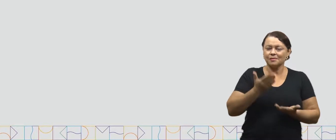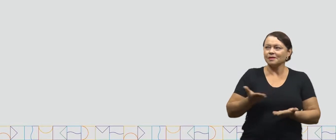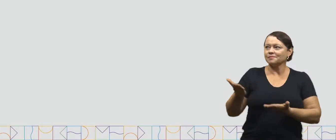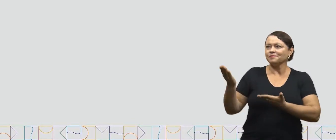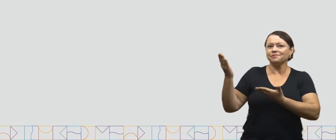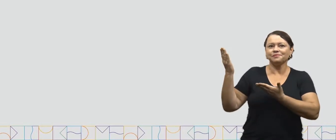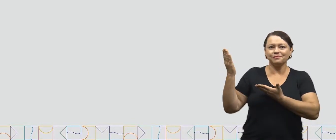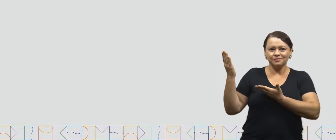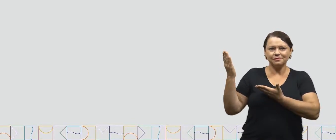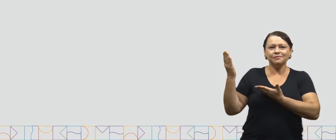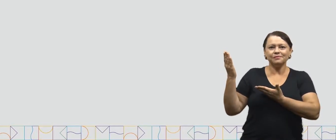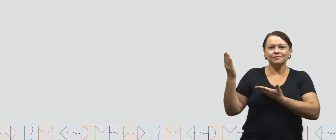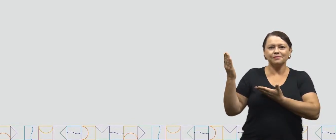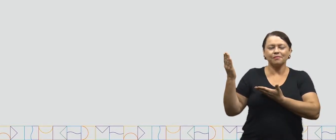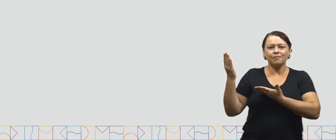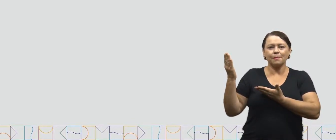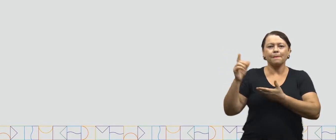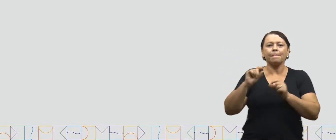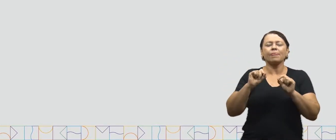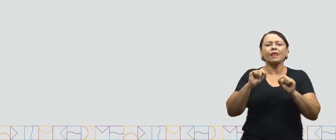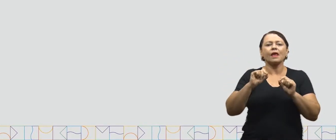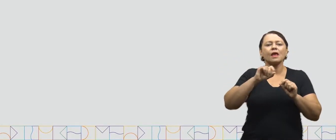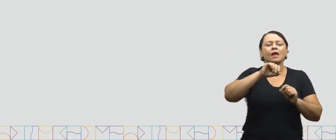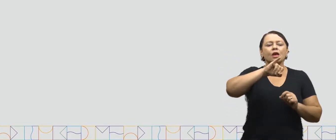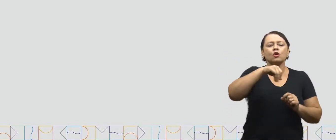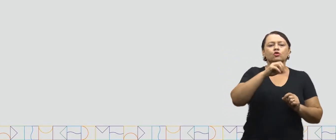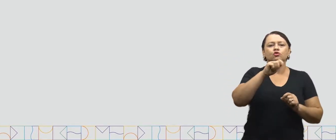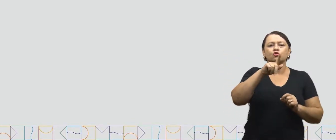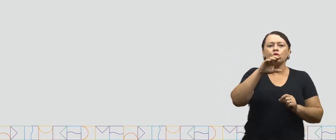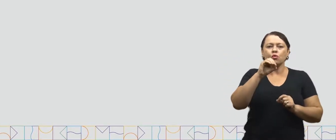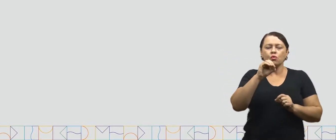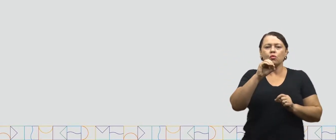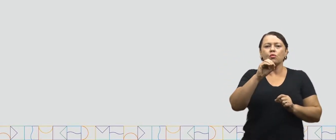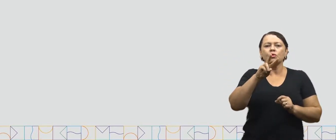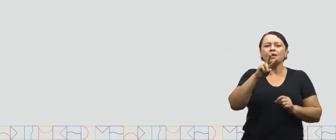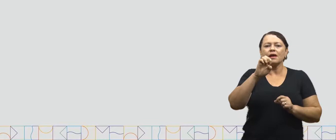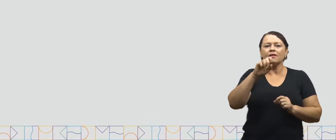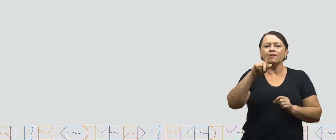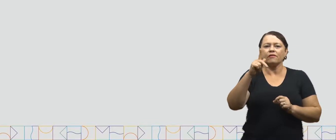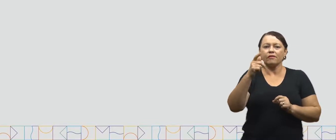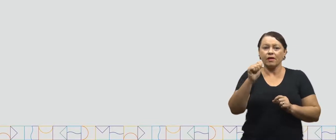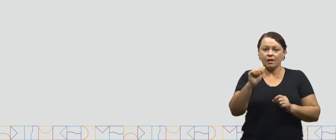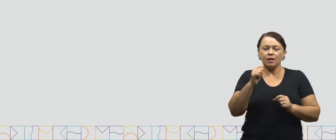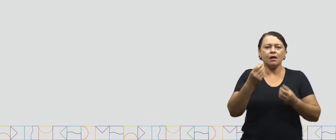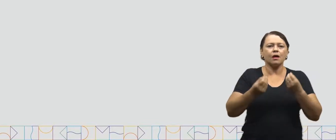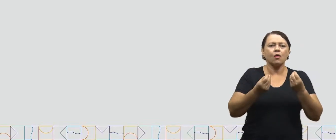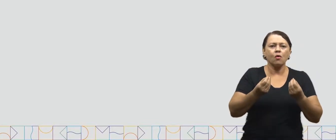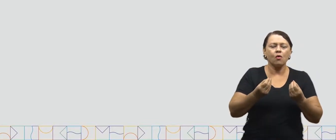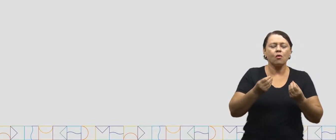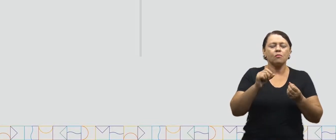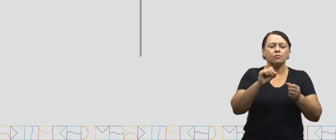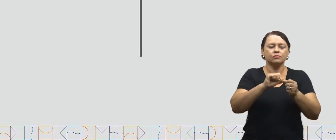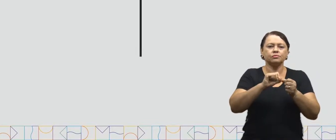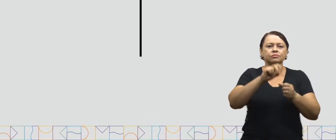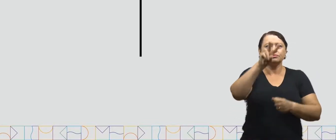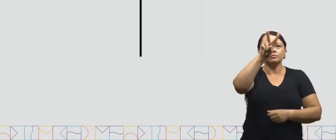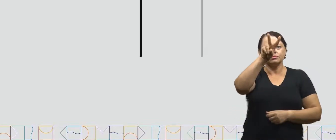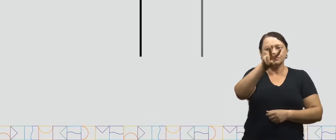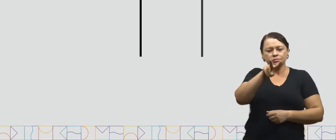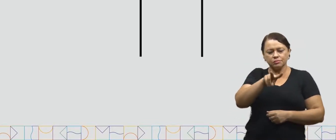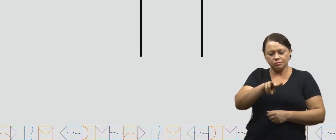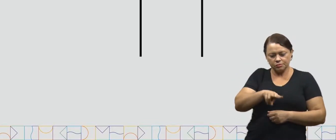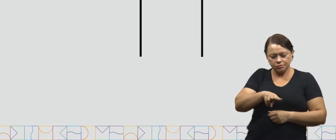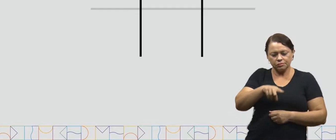jogo: Jogo da Velha. Preparação: desenhe o seu tabuleiro riscando 2 linhas e 2